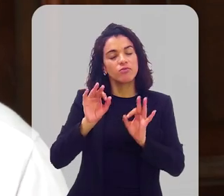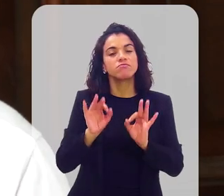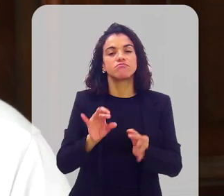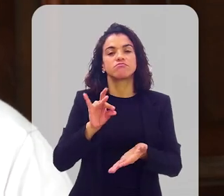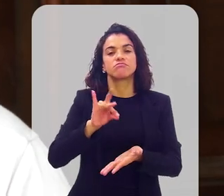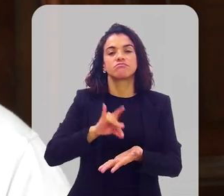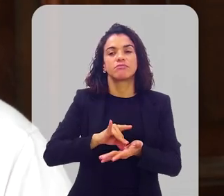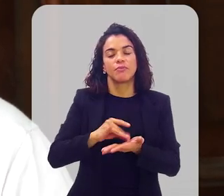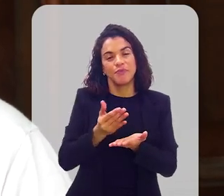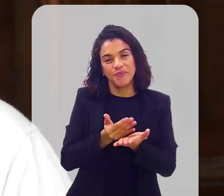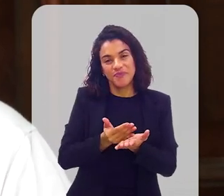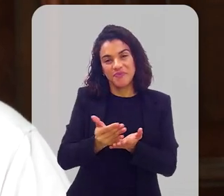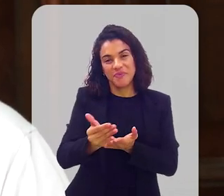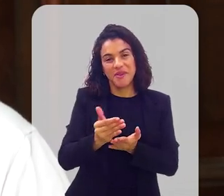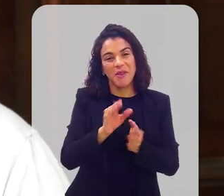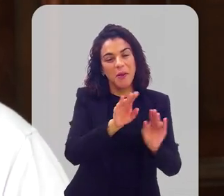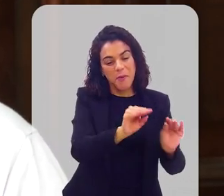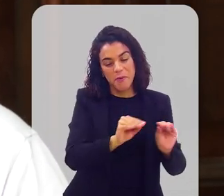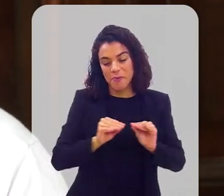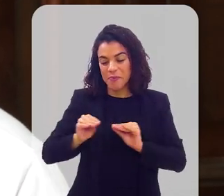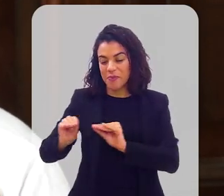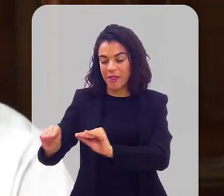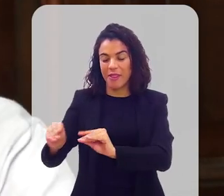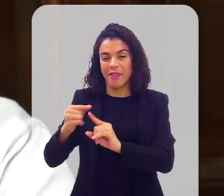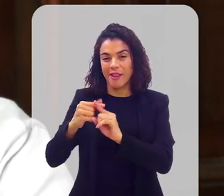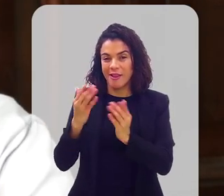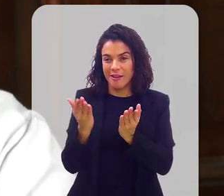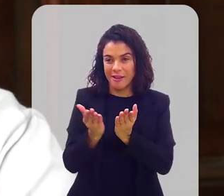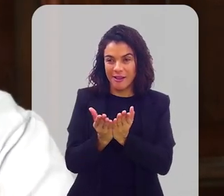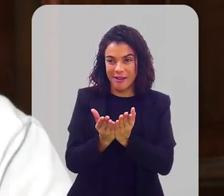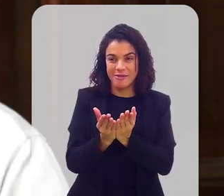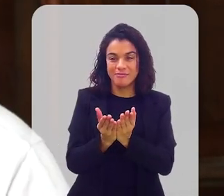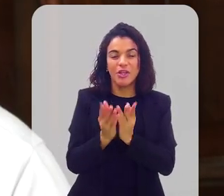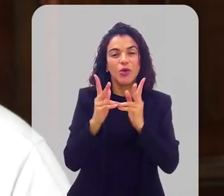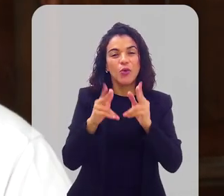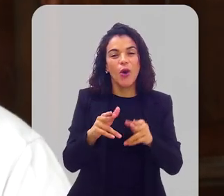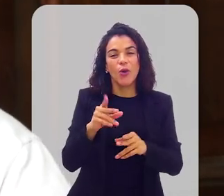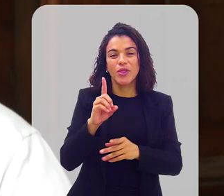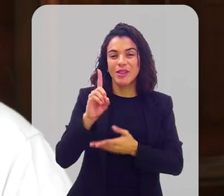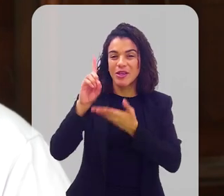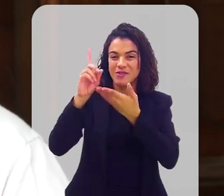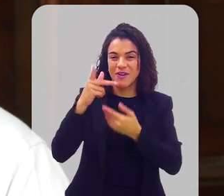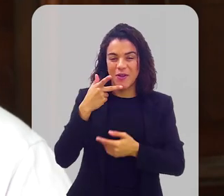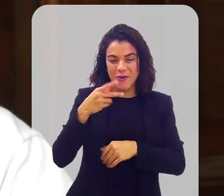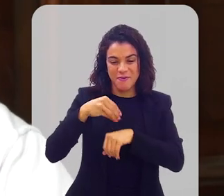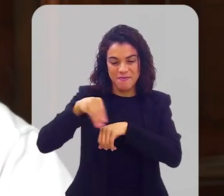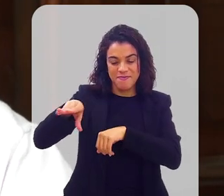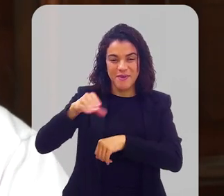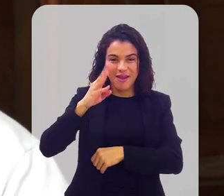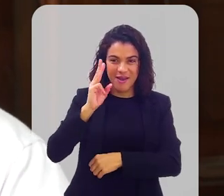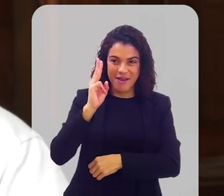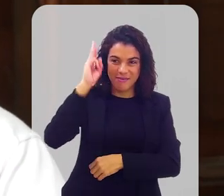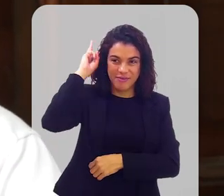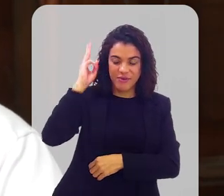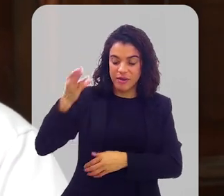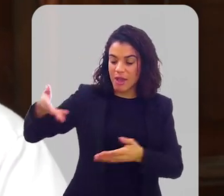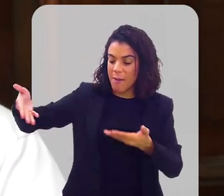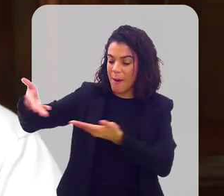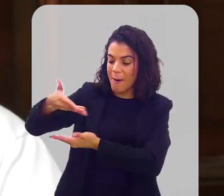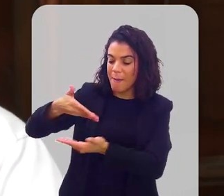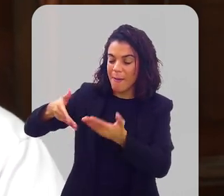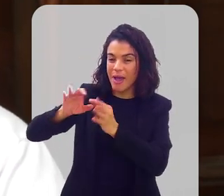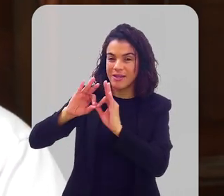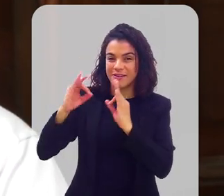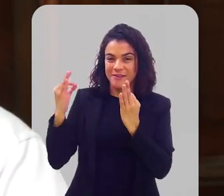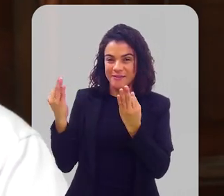foi realmente a partir da saída. Né? Acho que é como Deus falou para Abraão. Enquanto Abraão estava no círculo